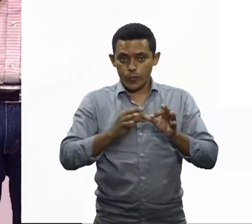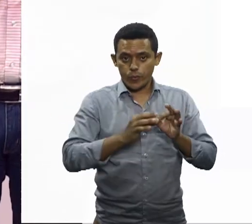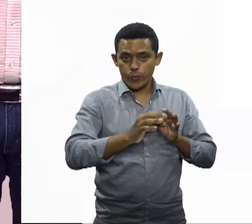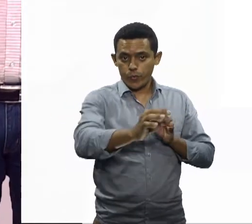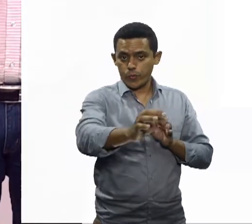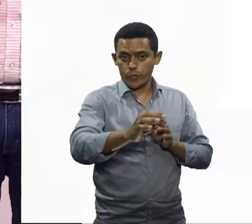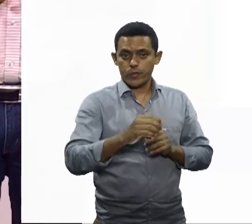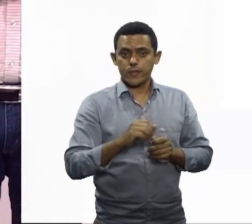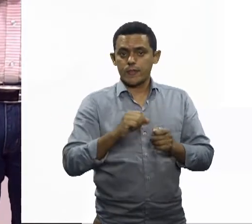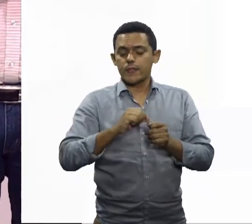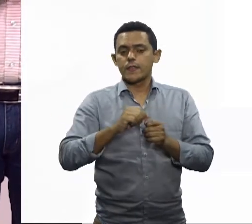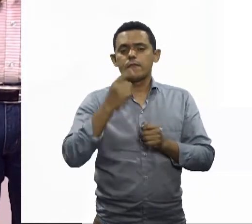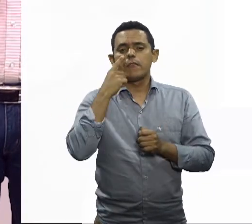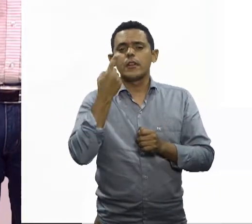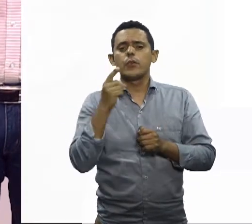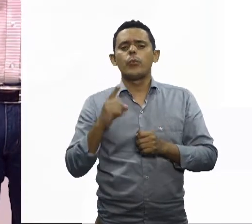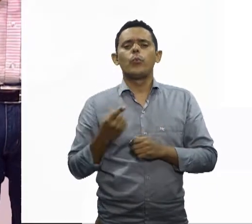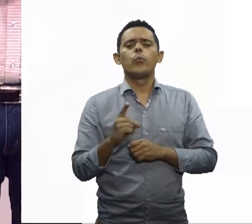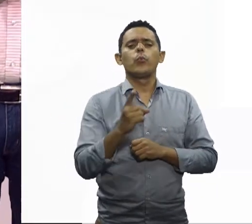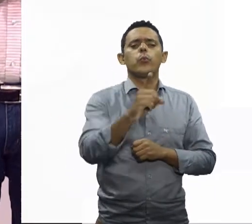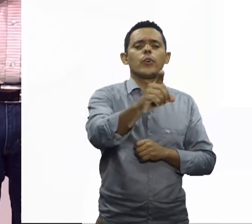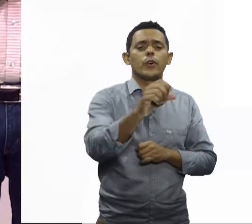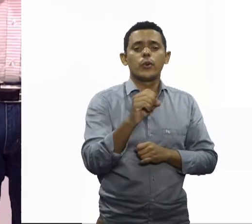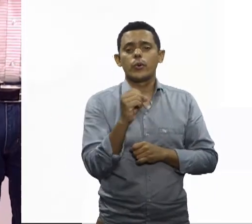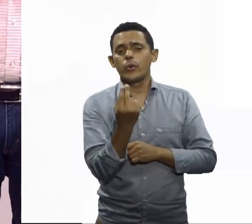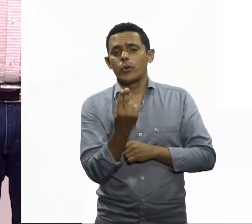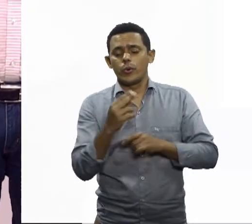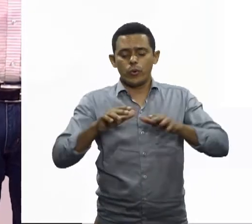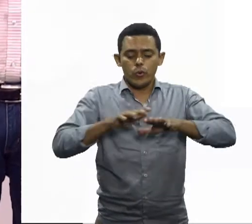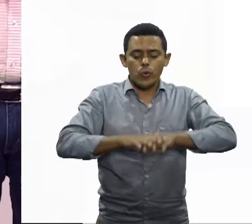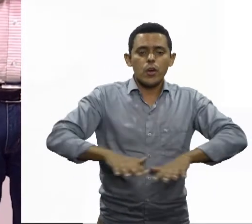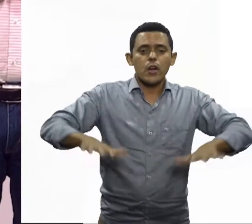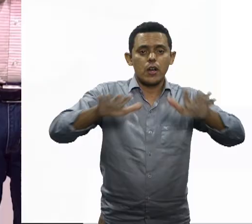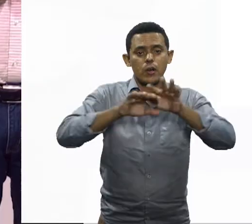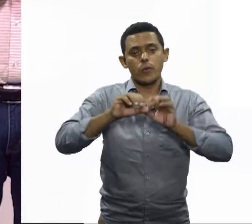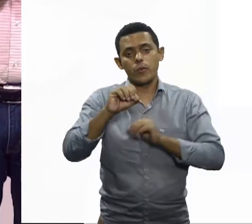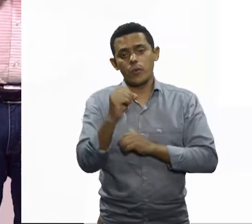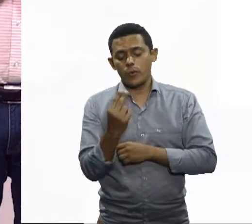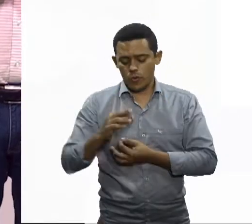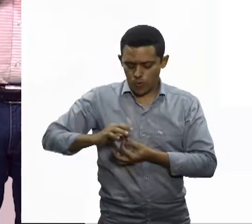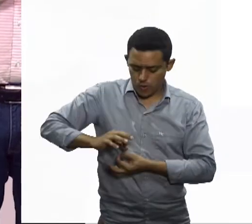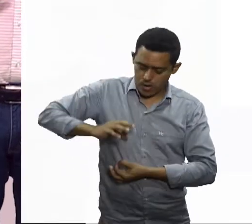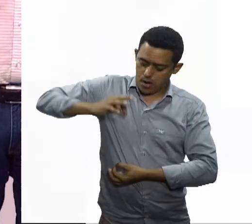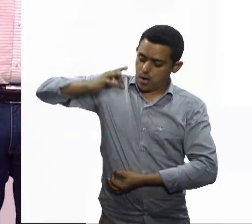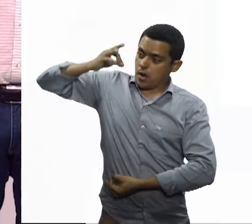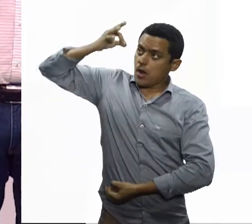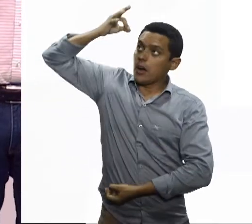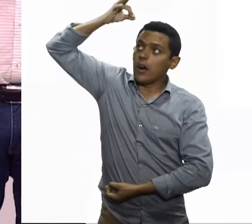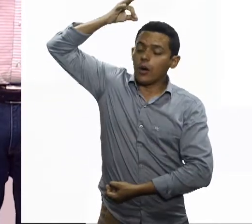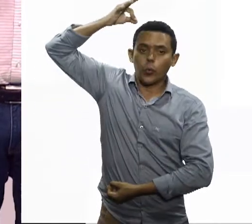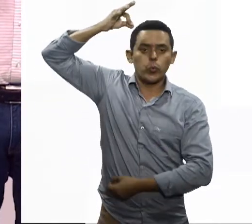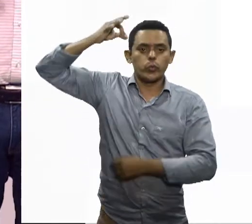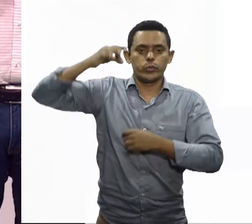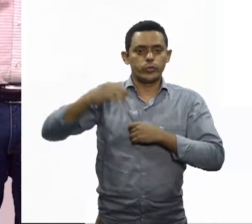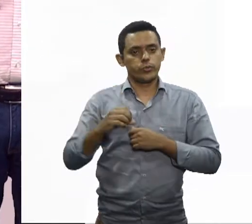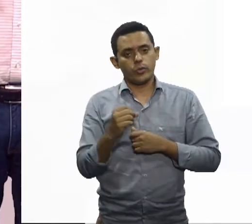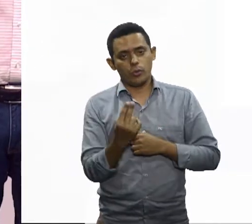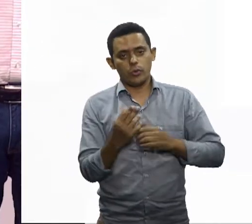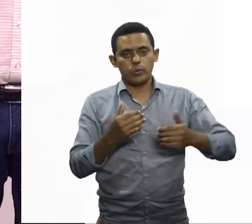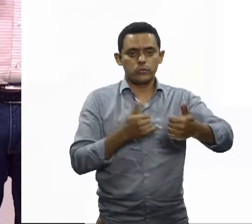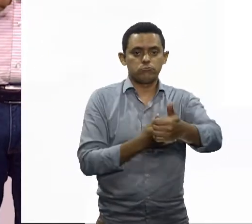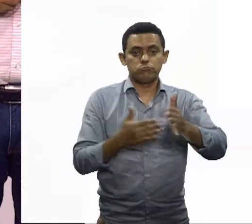você mede a distância, pode medir o perímetro, certo? A sua altura, o perímetro da sua sala, da sua